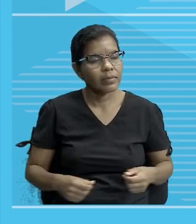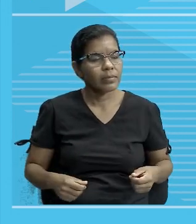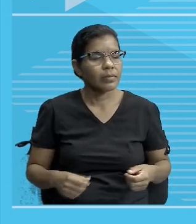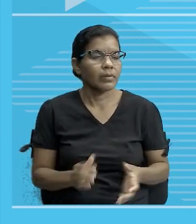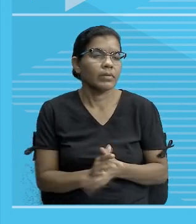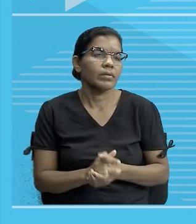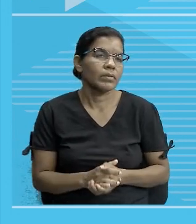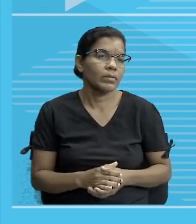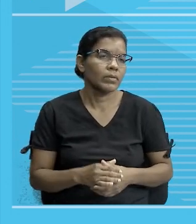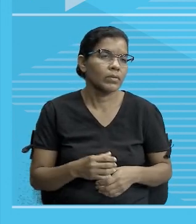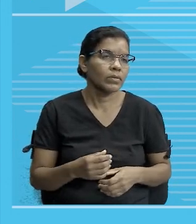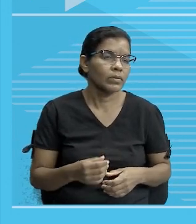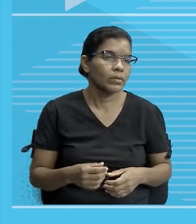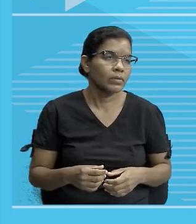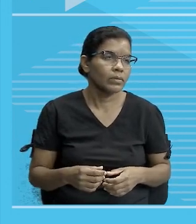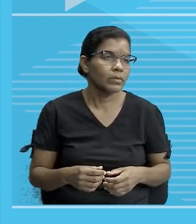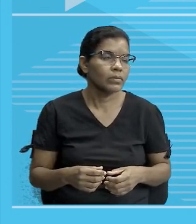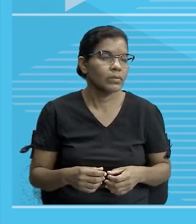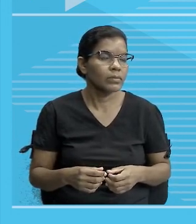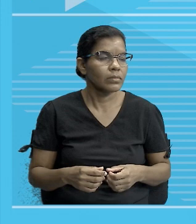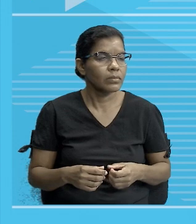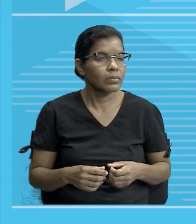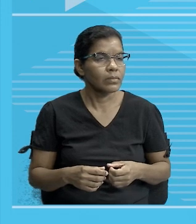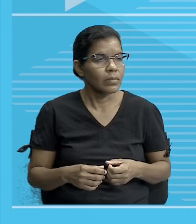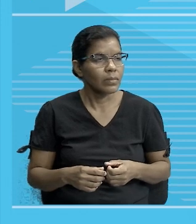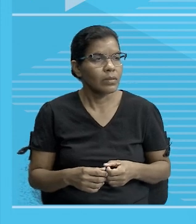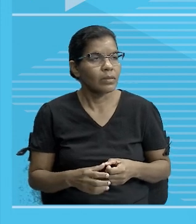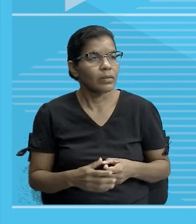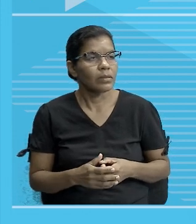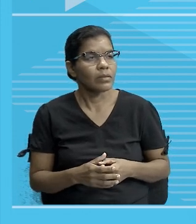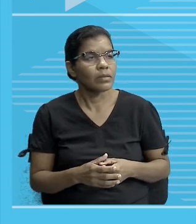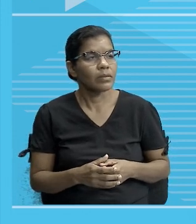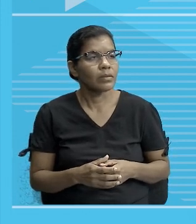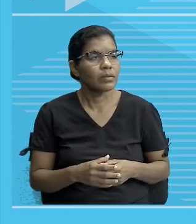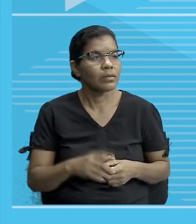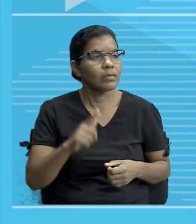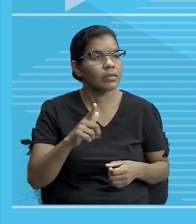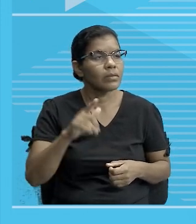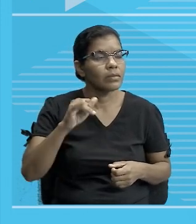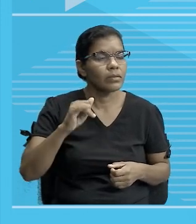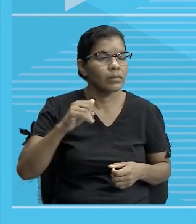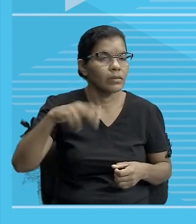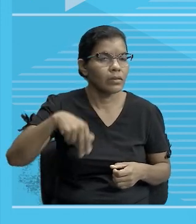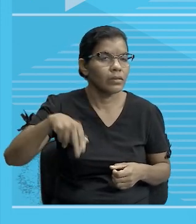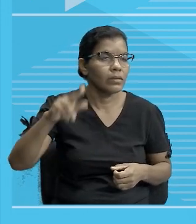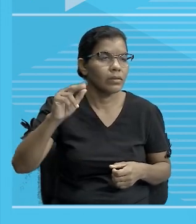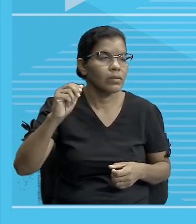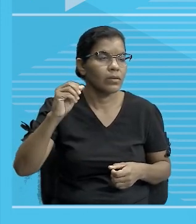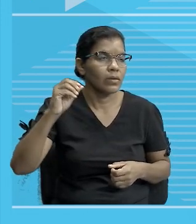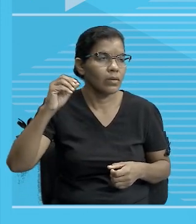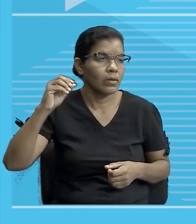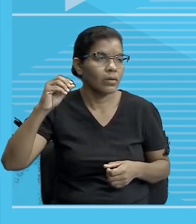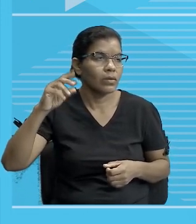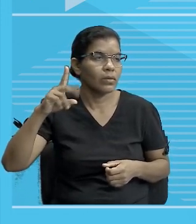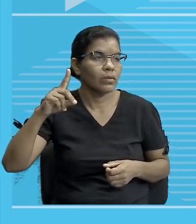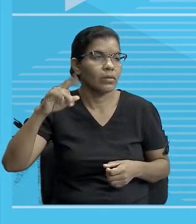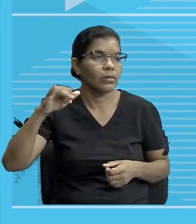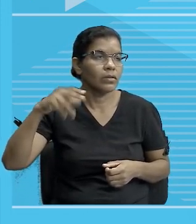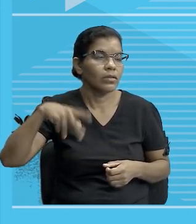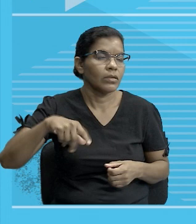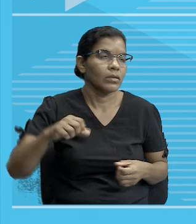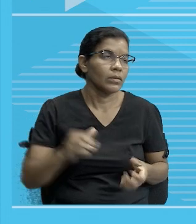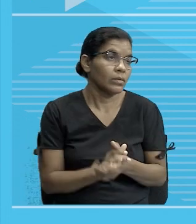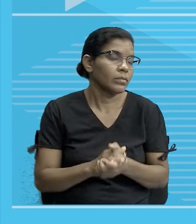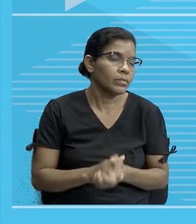explorados. E os girondinos, que eles vinham da província da Gironda. Os girondinos vão ser a elite,